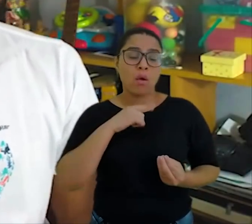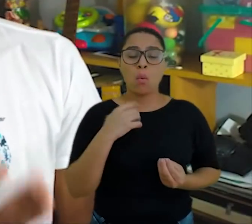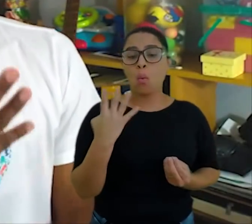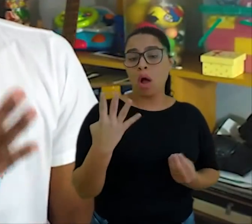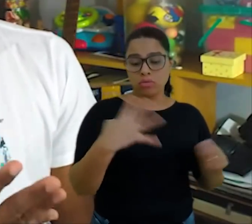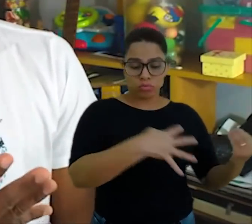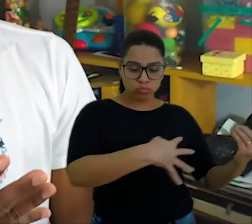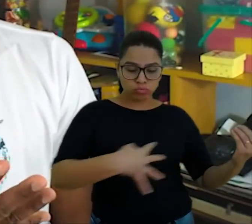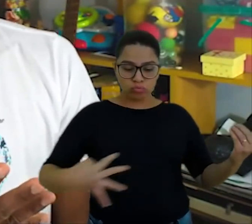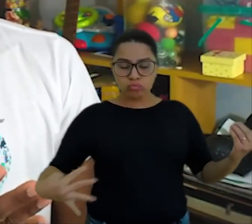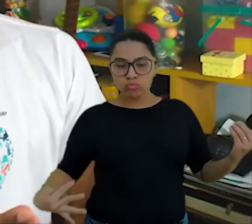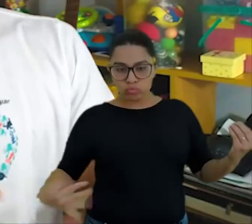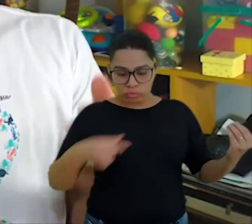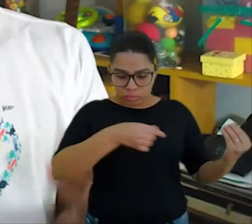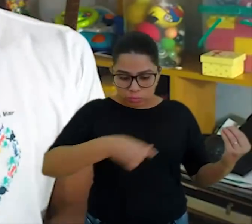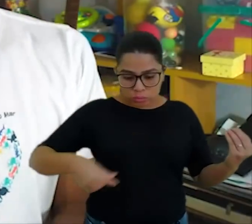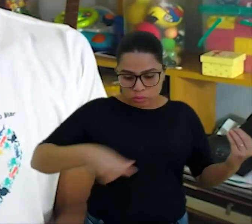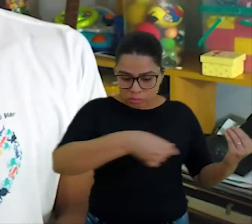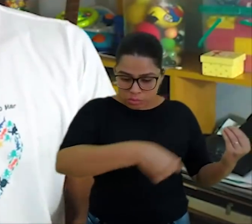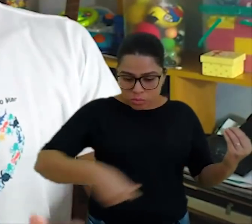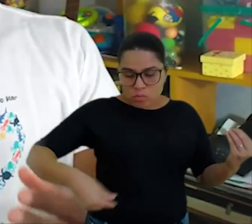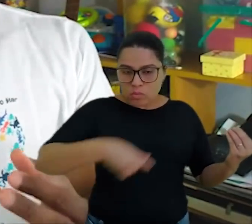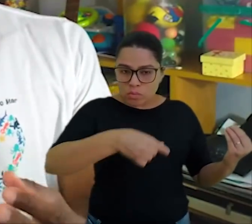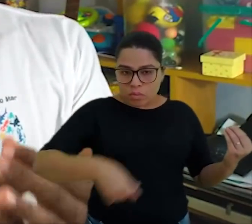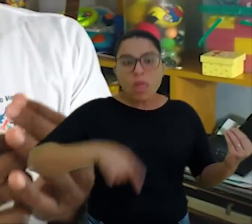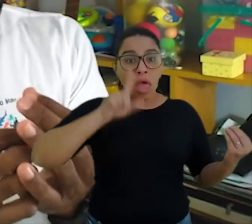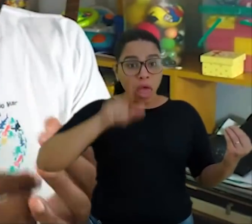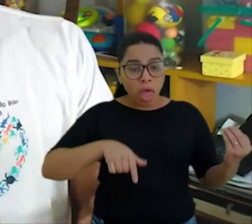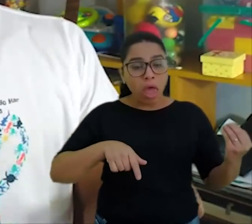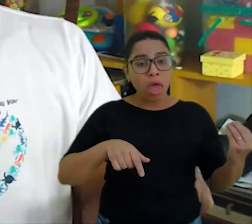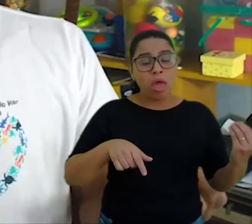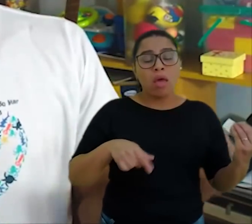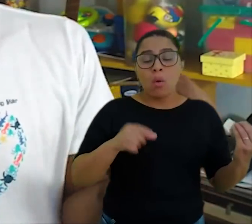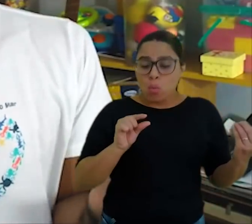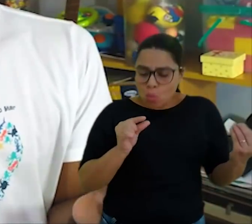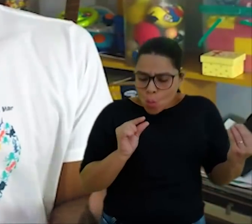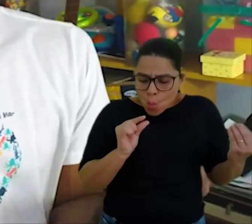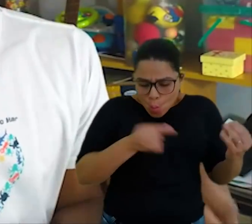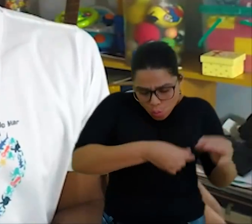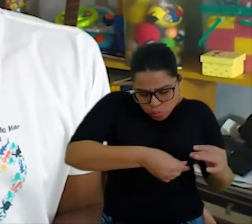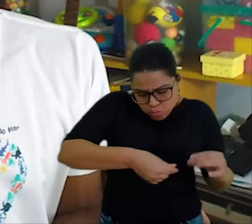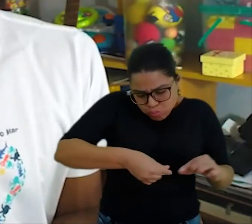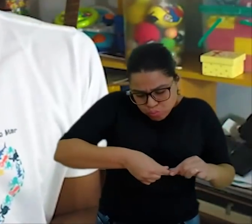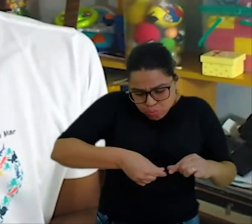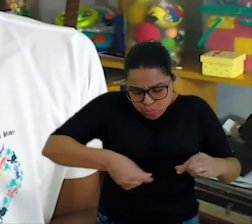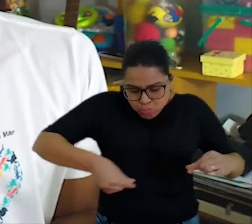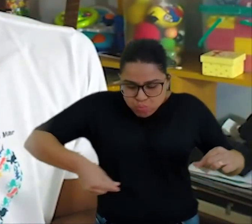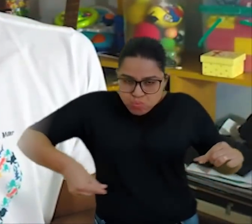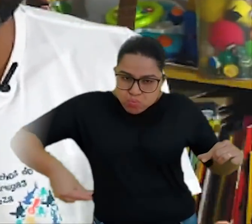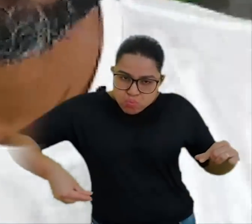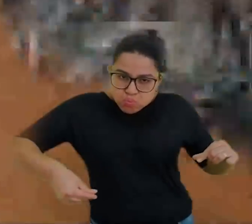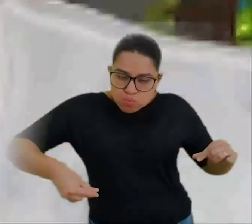só 4 cordas. Essas cordas também são bem mais grossas do que as cordas da guitarra.